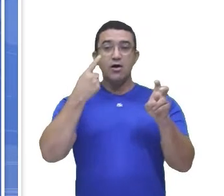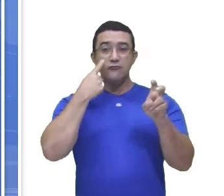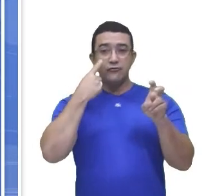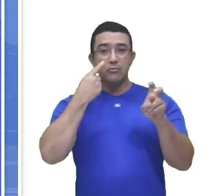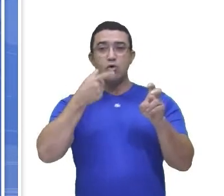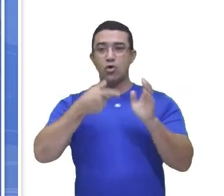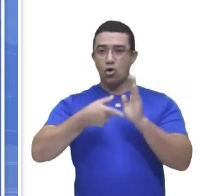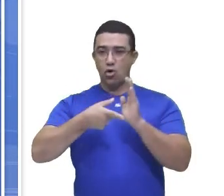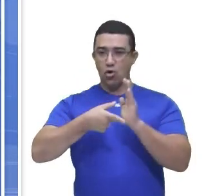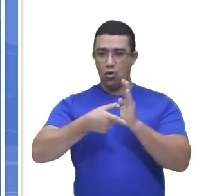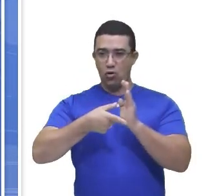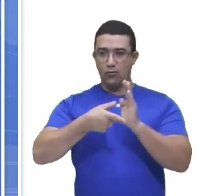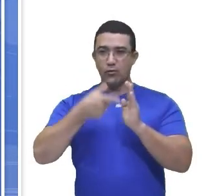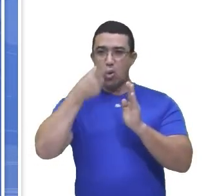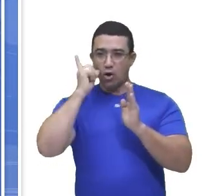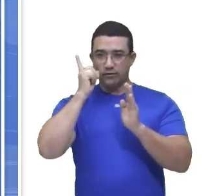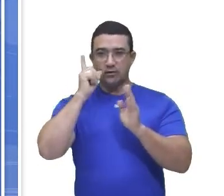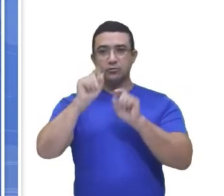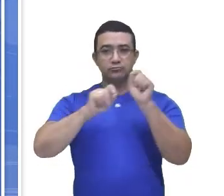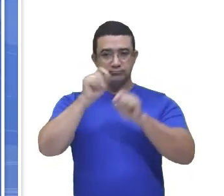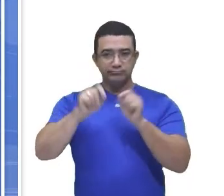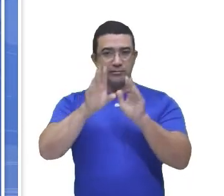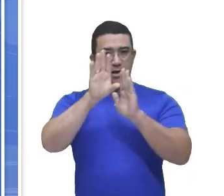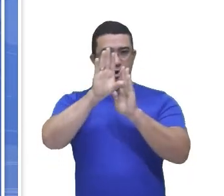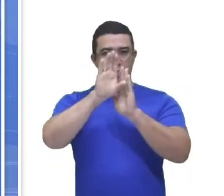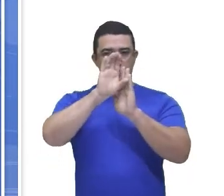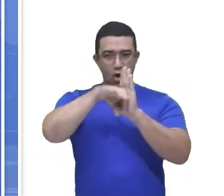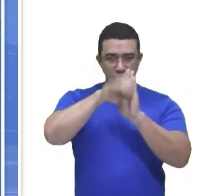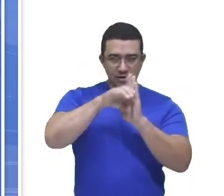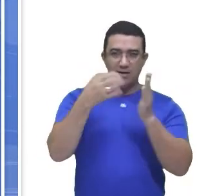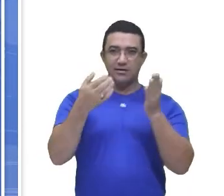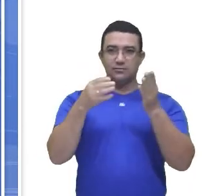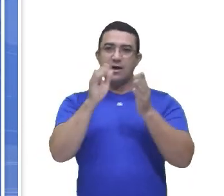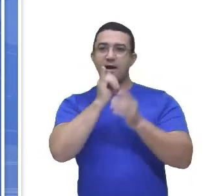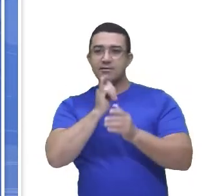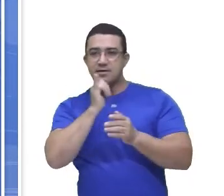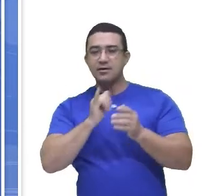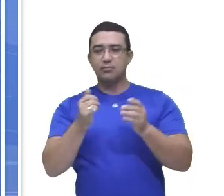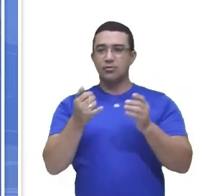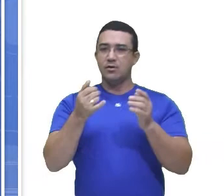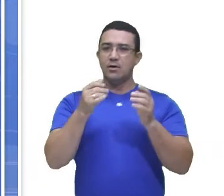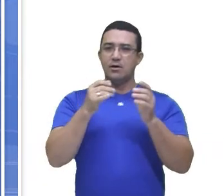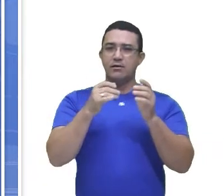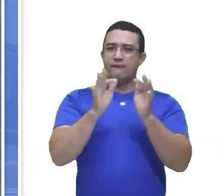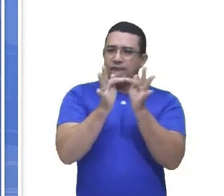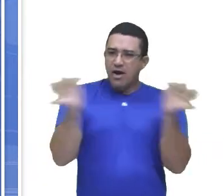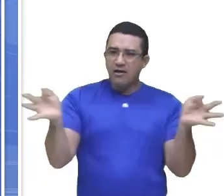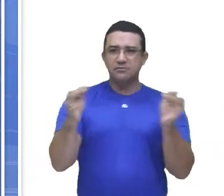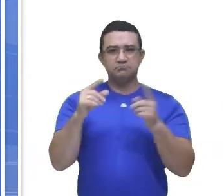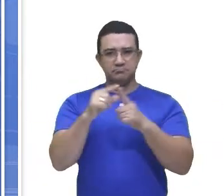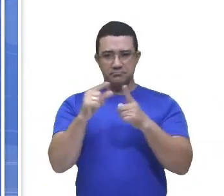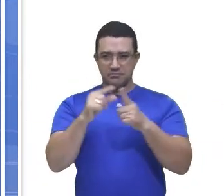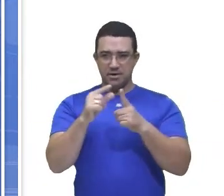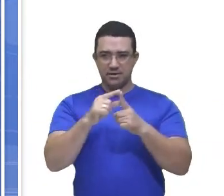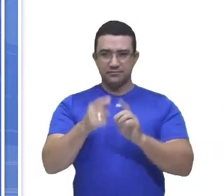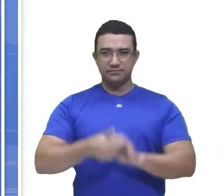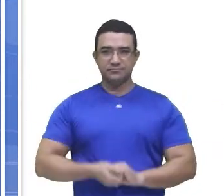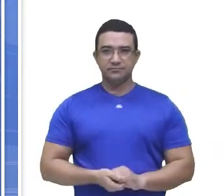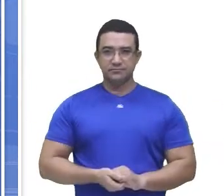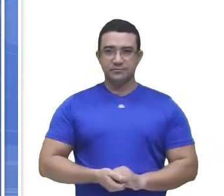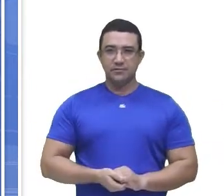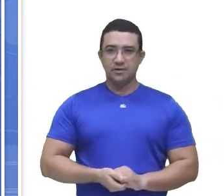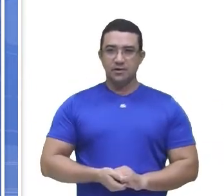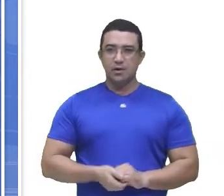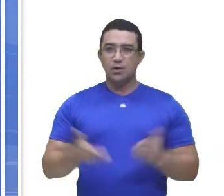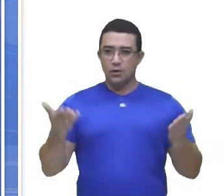definição, os exemplos nas frases, palavras. Foi bem legal a aula de ontem, né? E